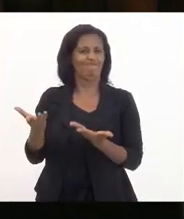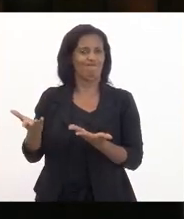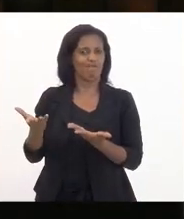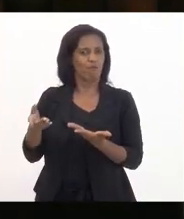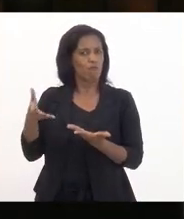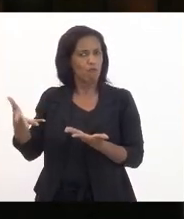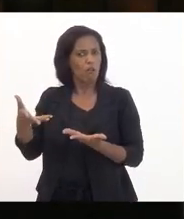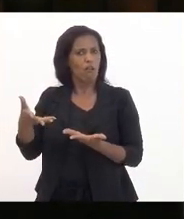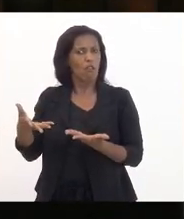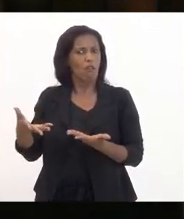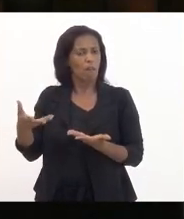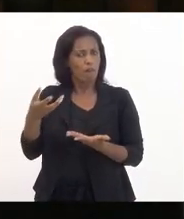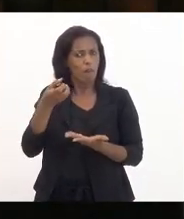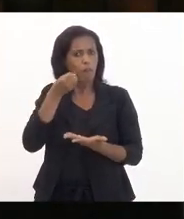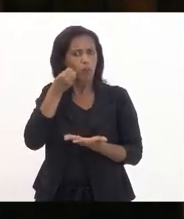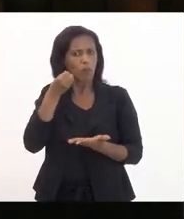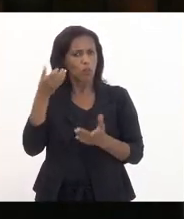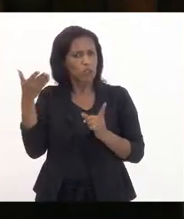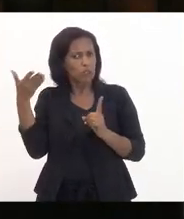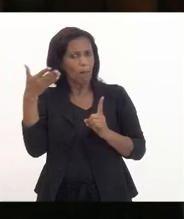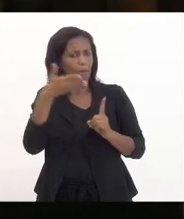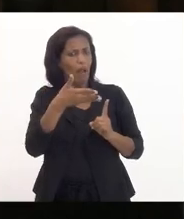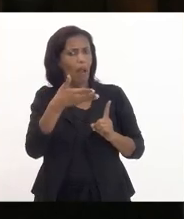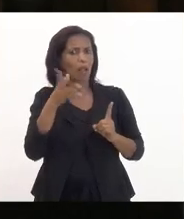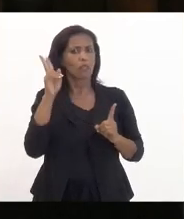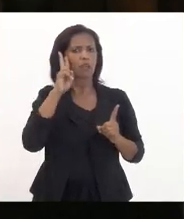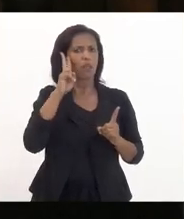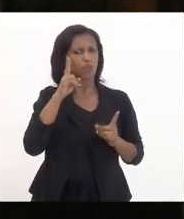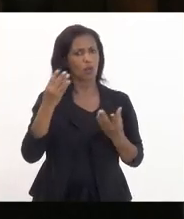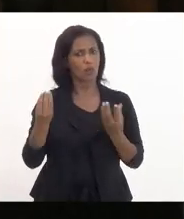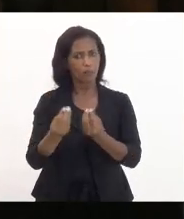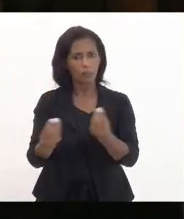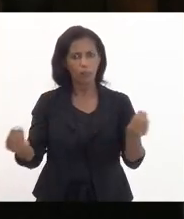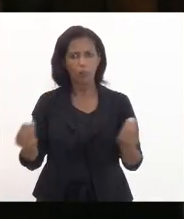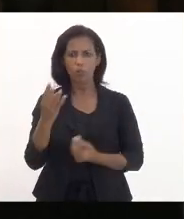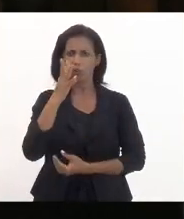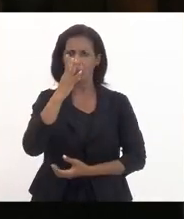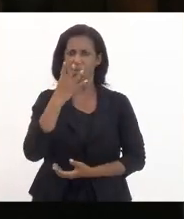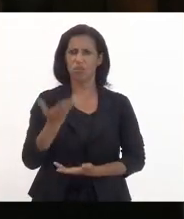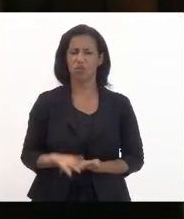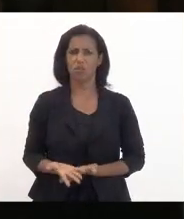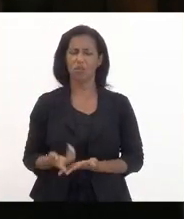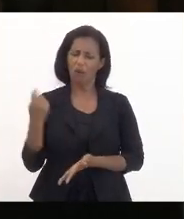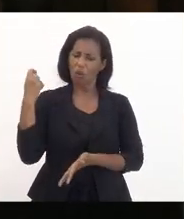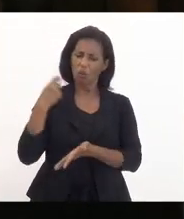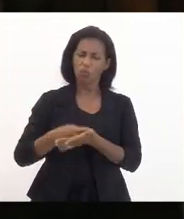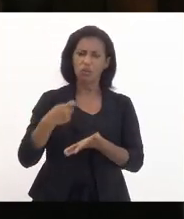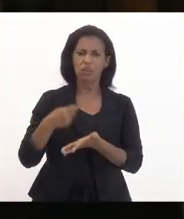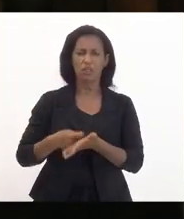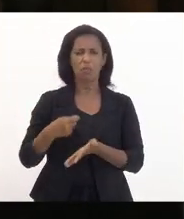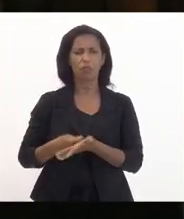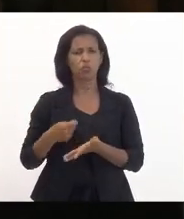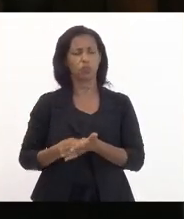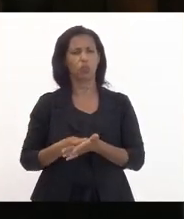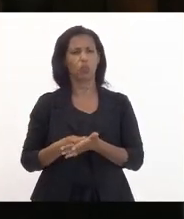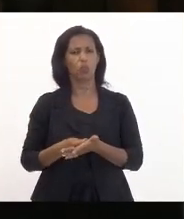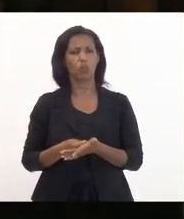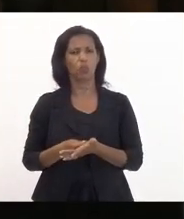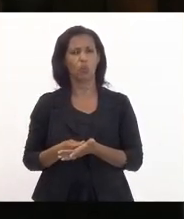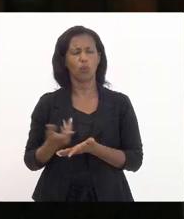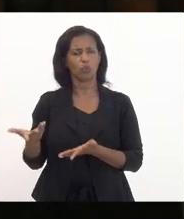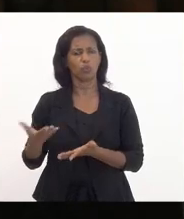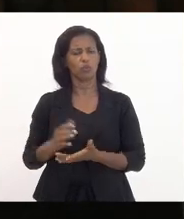ícone protagonista da nossa história. Muito me admira que esses mesmos que tentam o tempo todo, numa pauta identitária, pura e